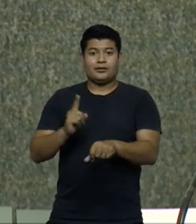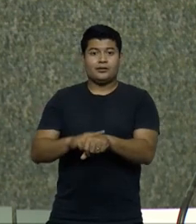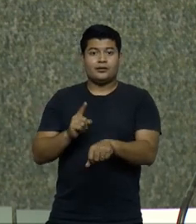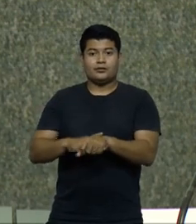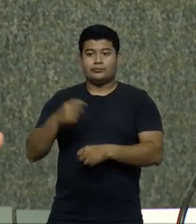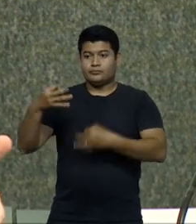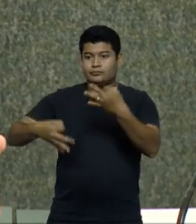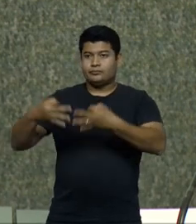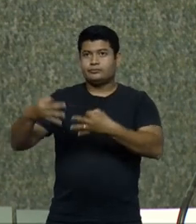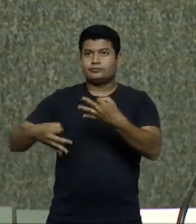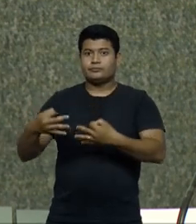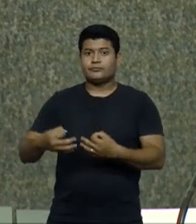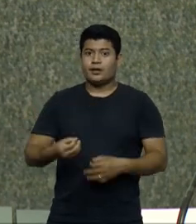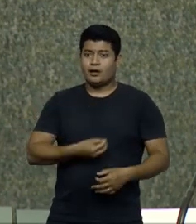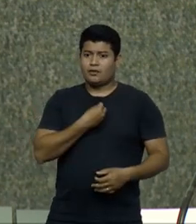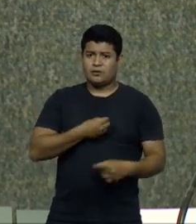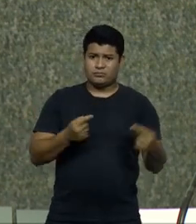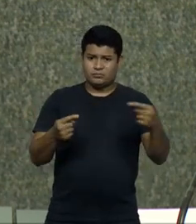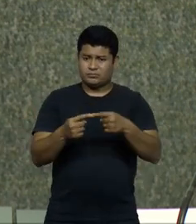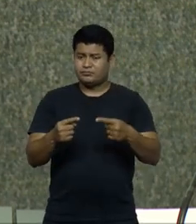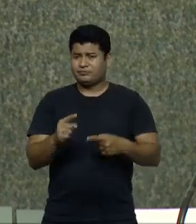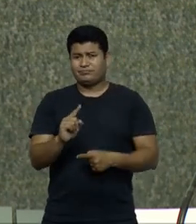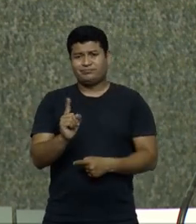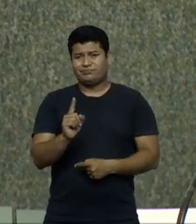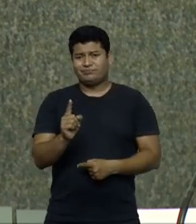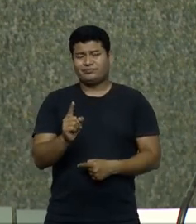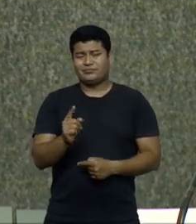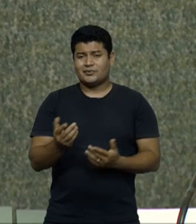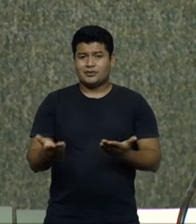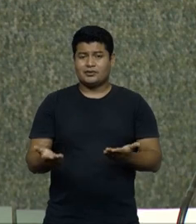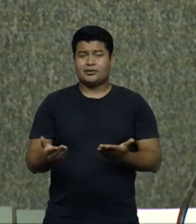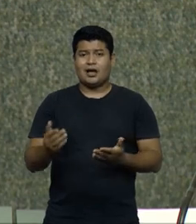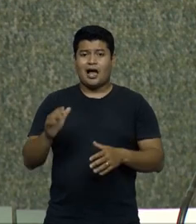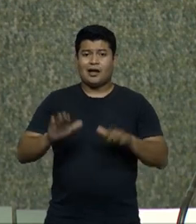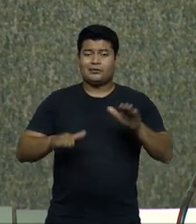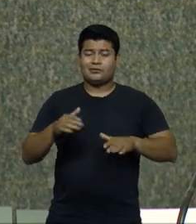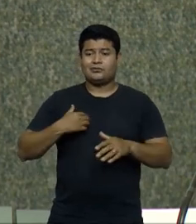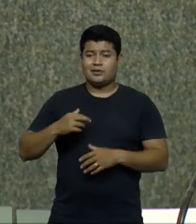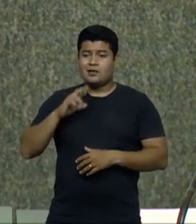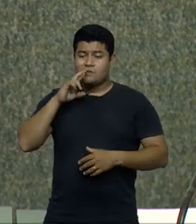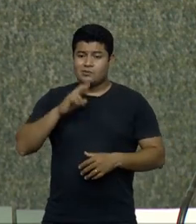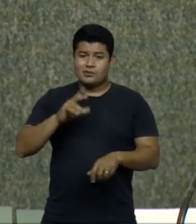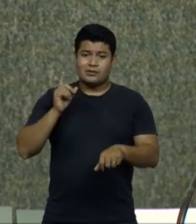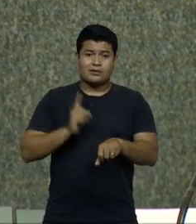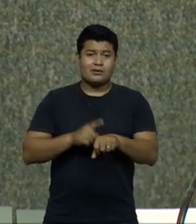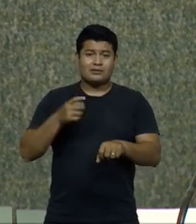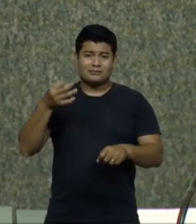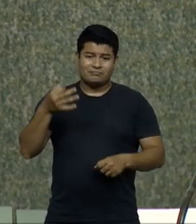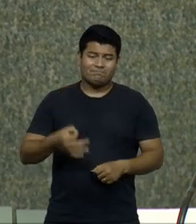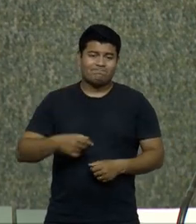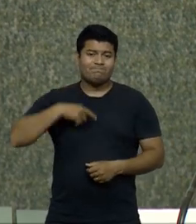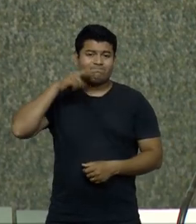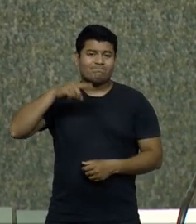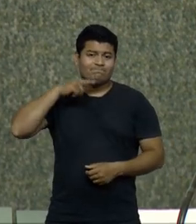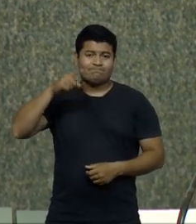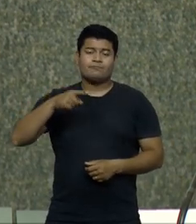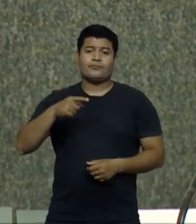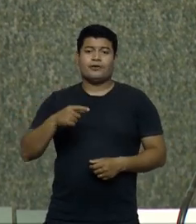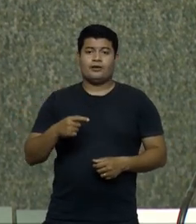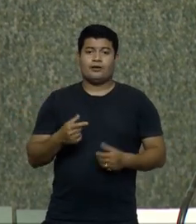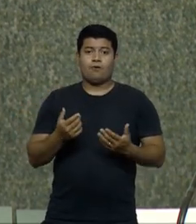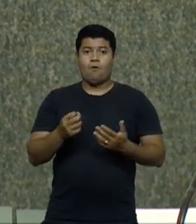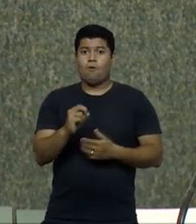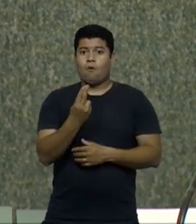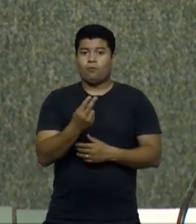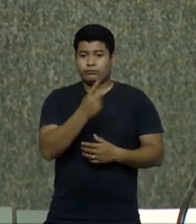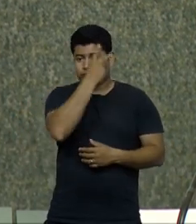sistema de Justiça não é o tempo da vida né nem sempre nós conseguimos dar as respostas no tempo é em que as pessoas desejam